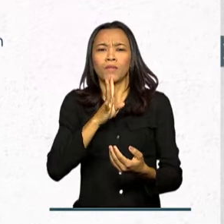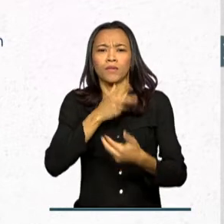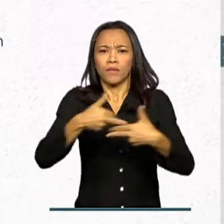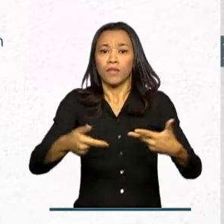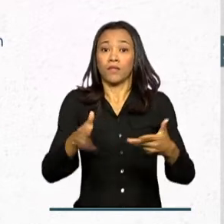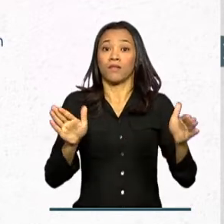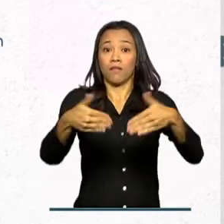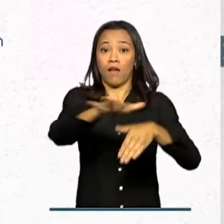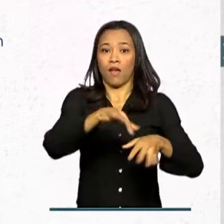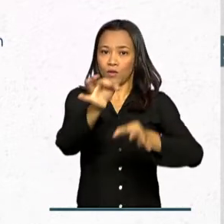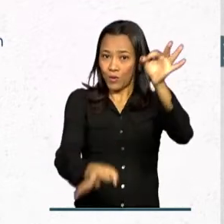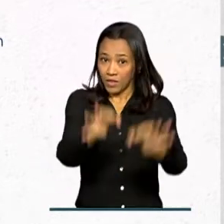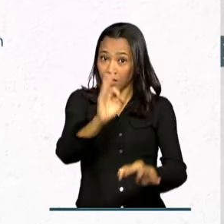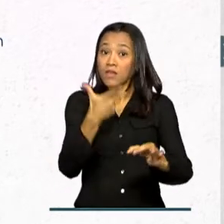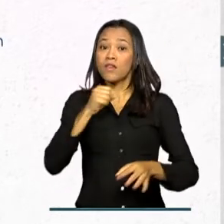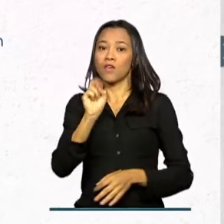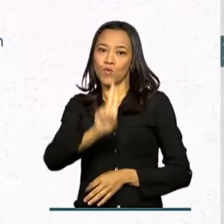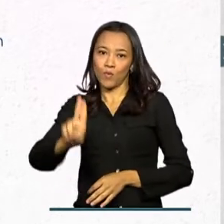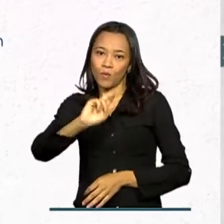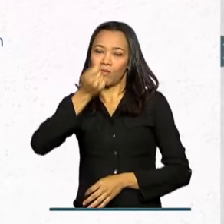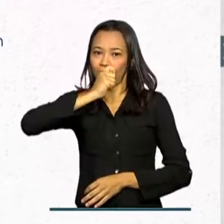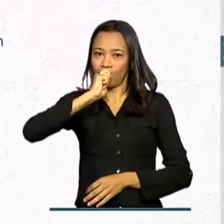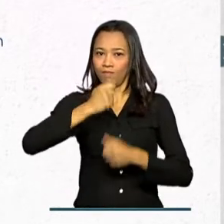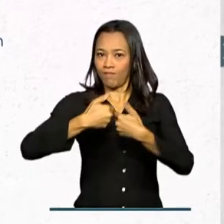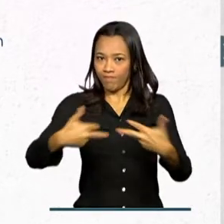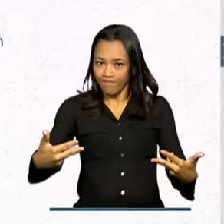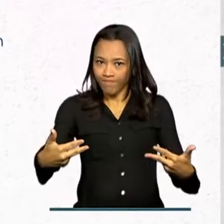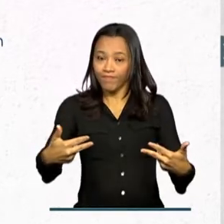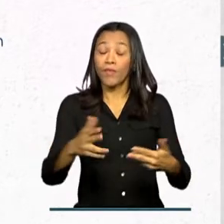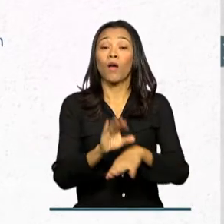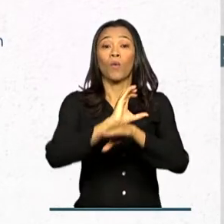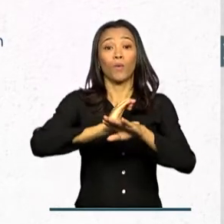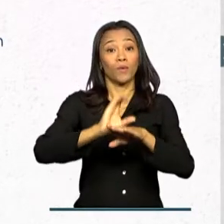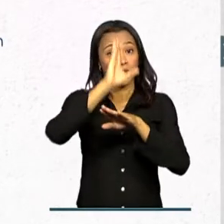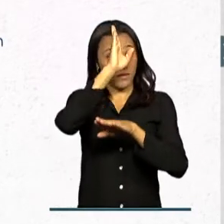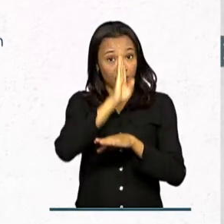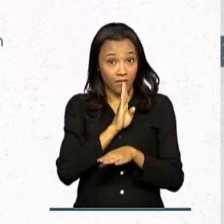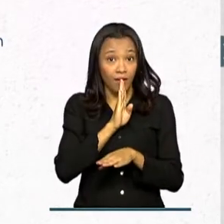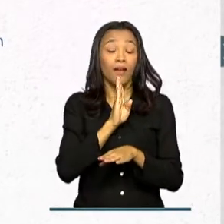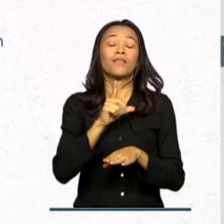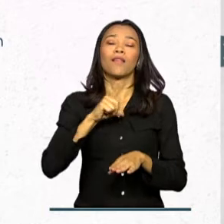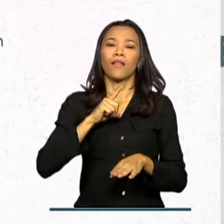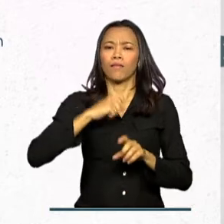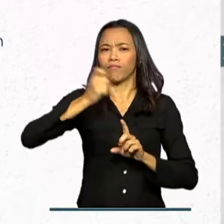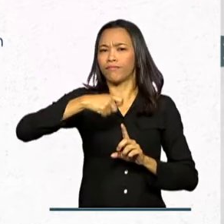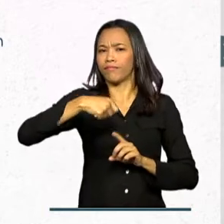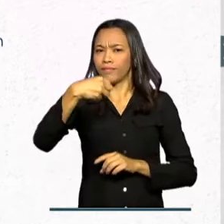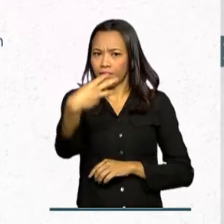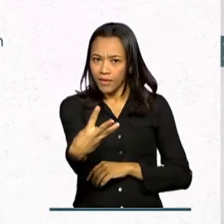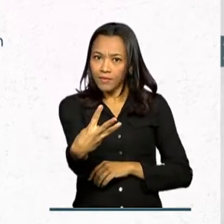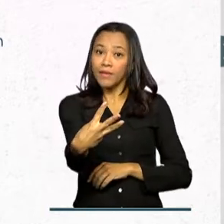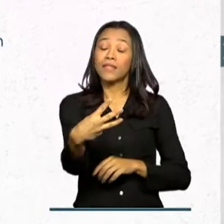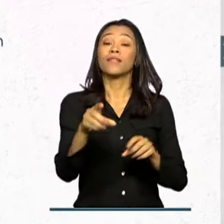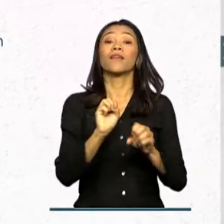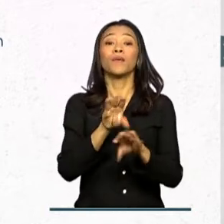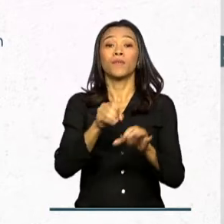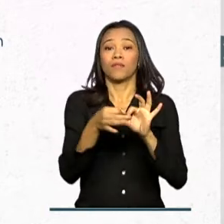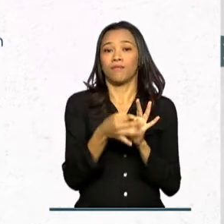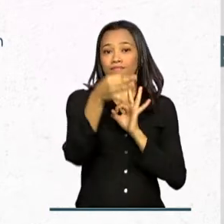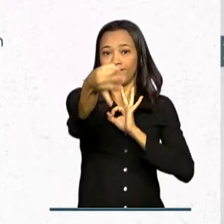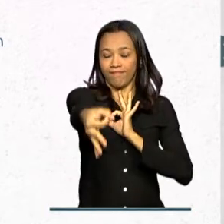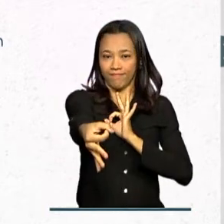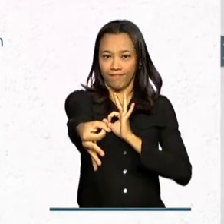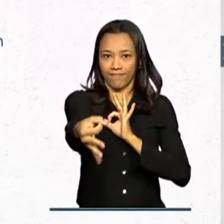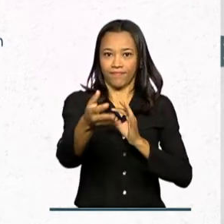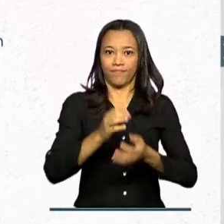Atividade Judiciária com Usuários e Dependentes de Drogas. O curso é gratuito, tem duração de 3 meses e é na modalidade